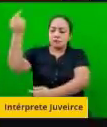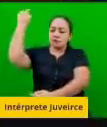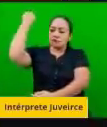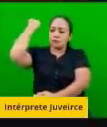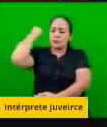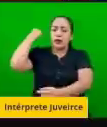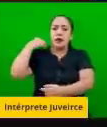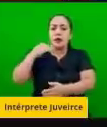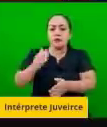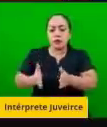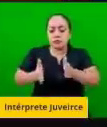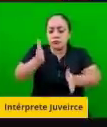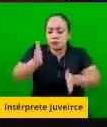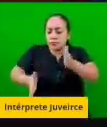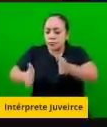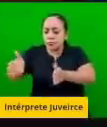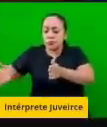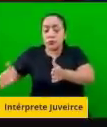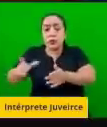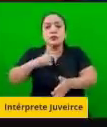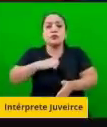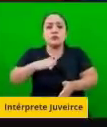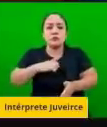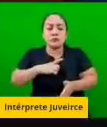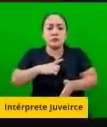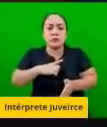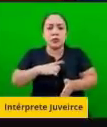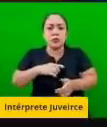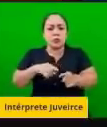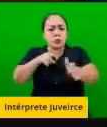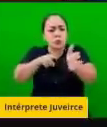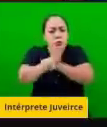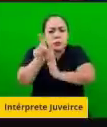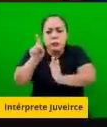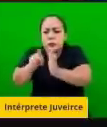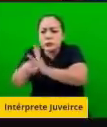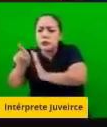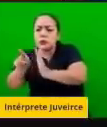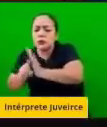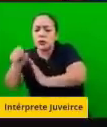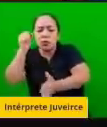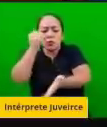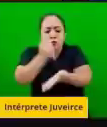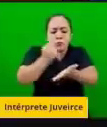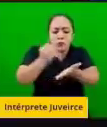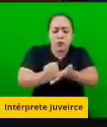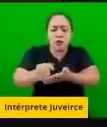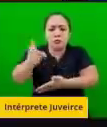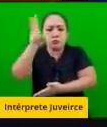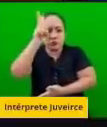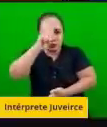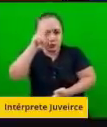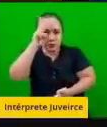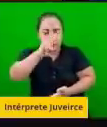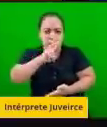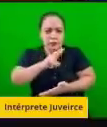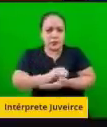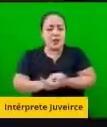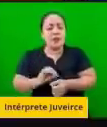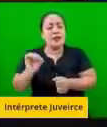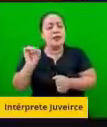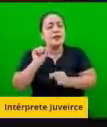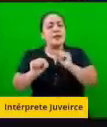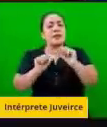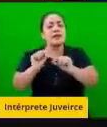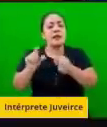mediação e da indagação dos documentos históricos. Nesse sentido, quem faz essa mediação?